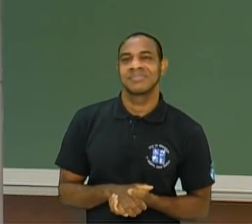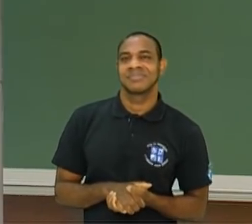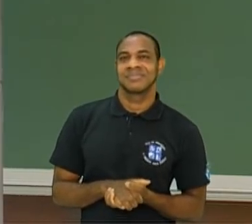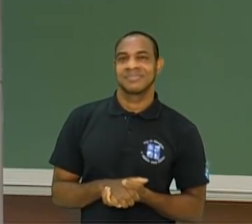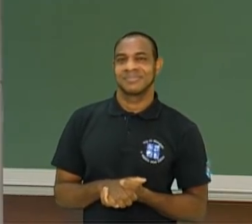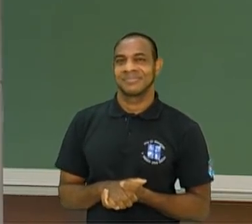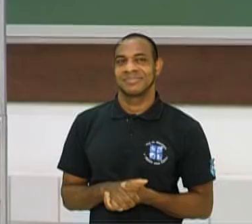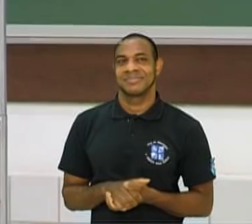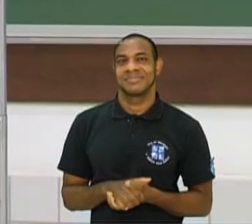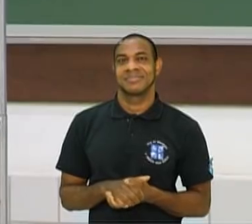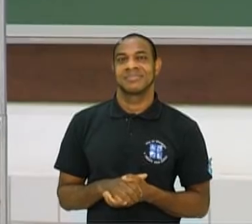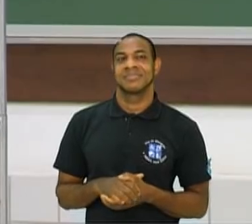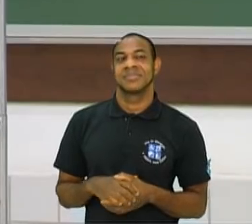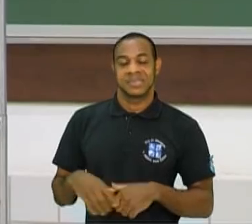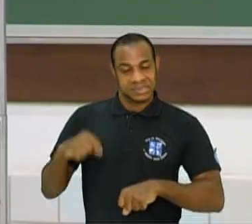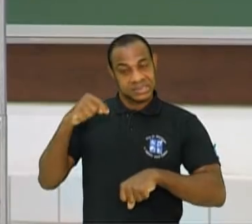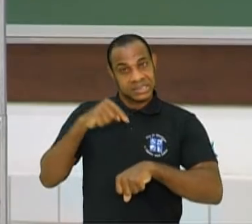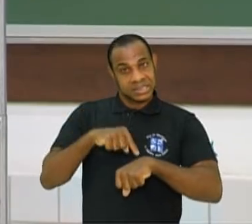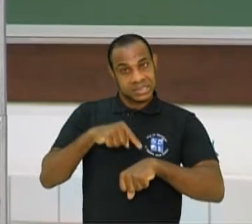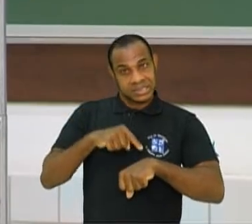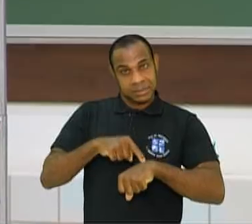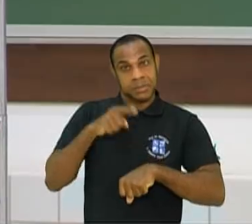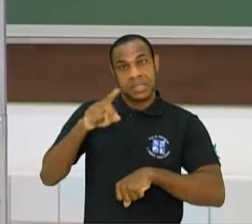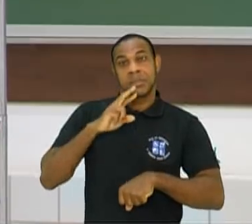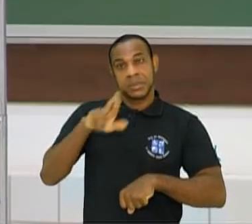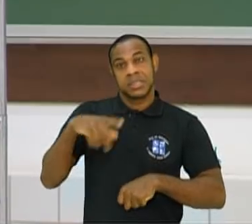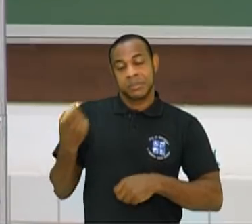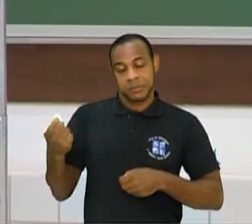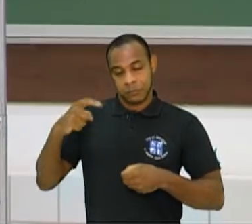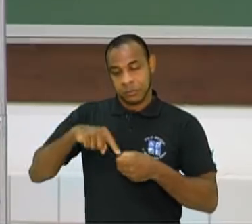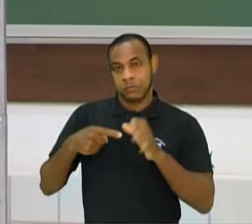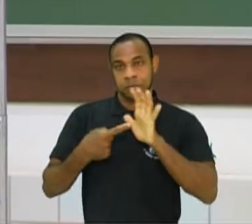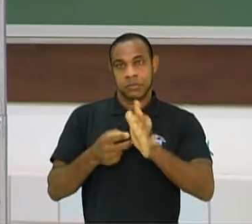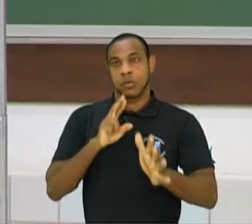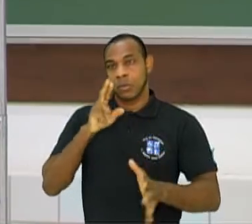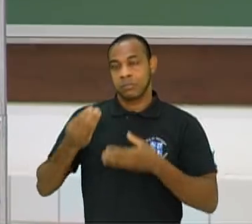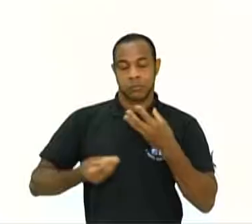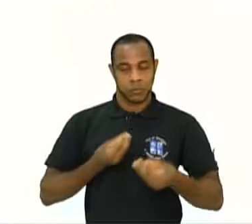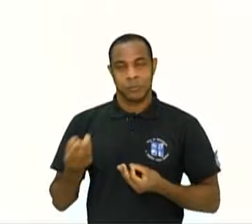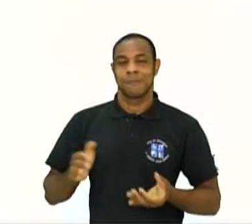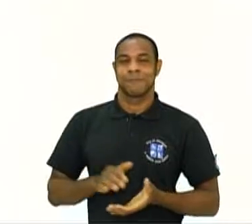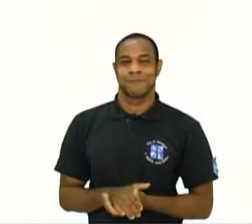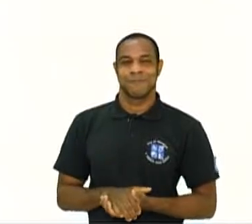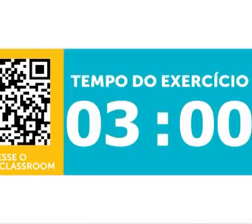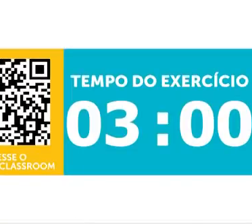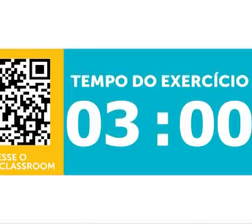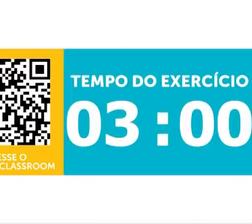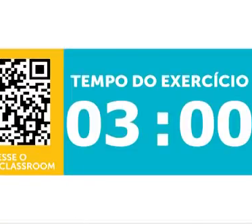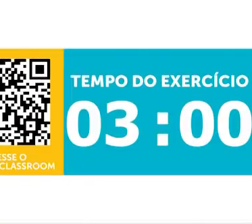a pumpkin. Então responda aí no seu caderno, já nós conferimos a resposta.